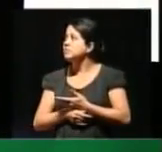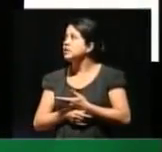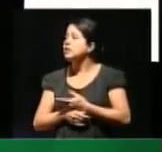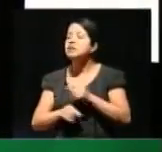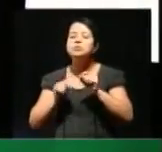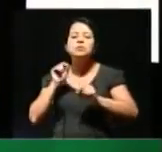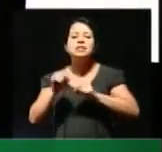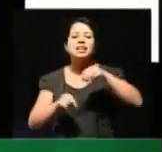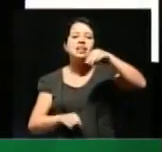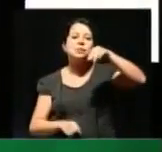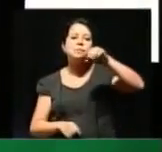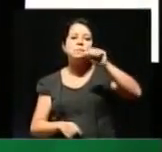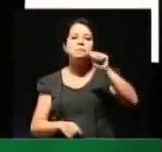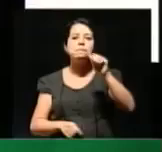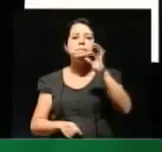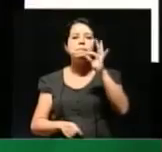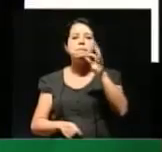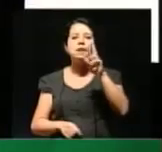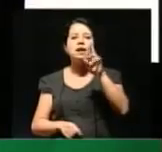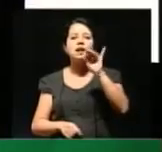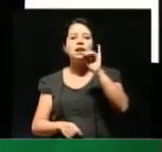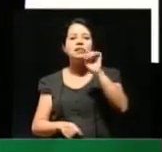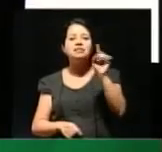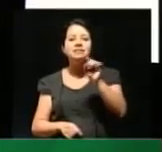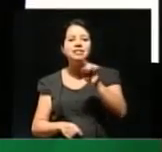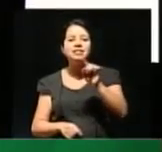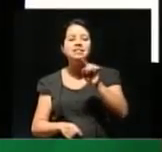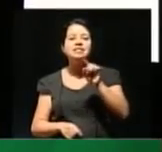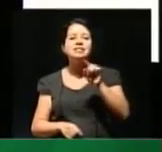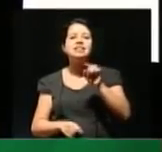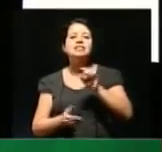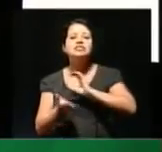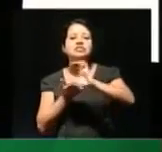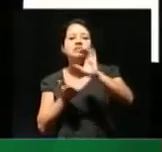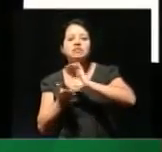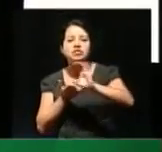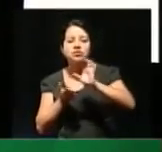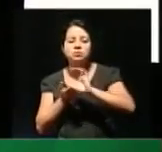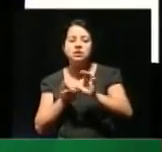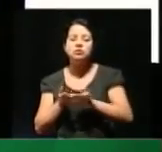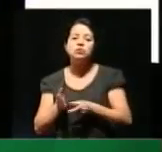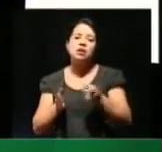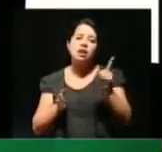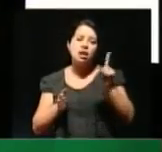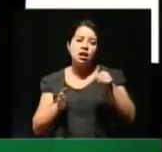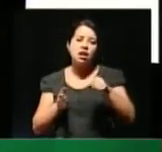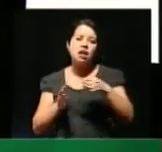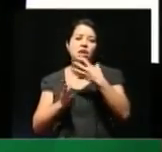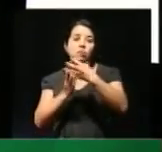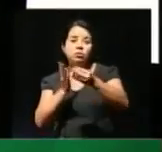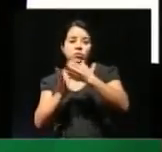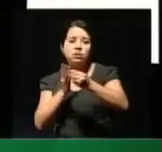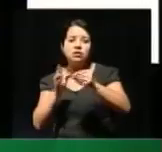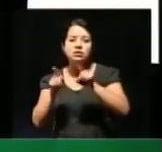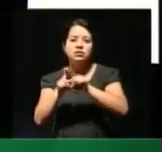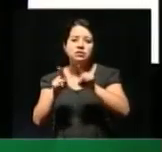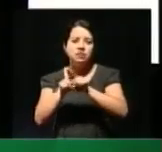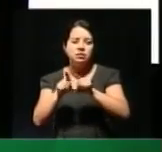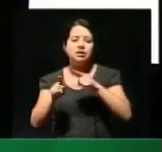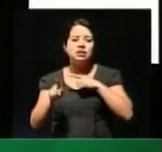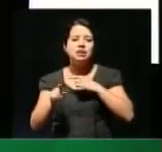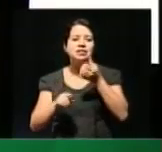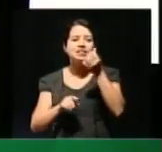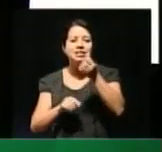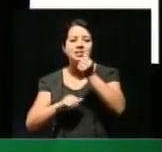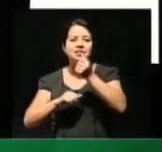está mostrando, que é uma modelagem também, que se você, o que a gente está chamando ali das 6 atividades programáticas